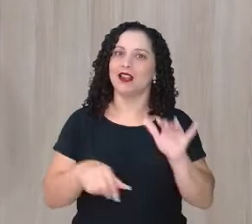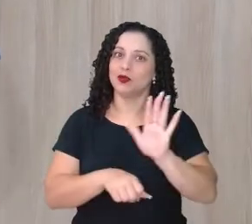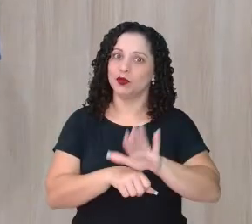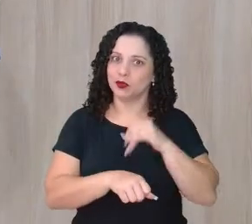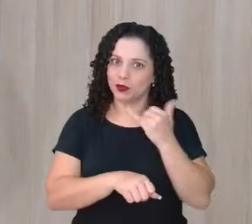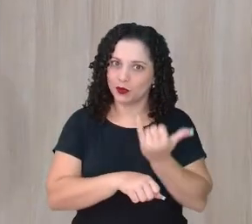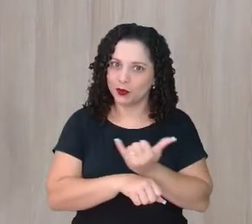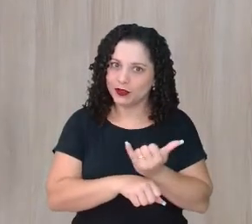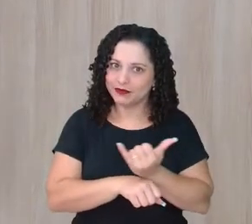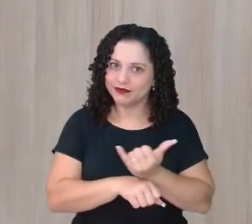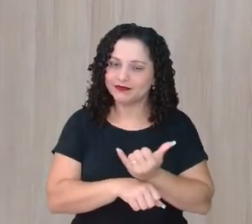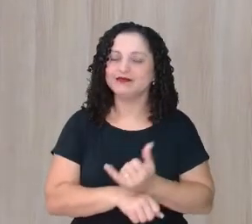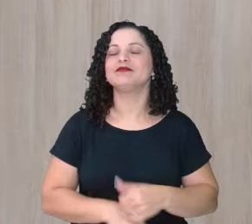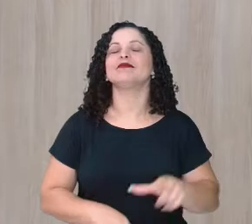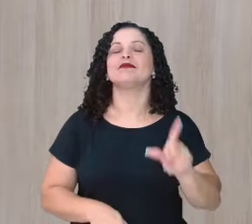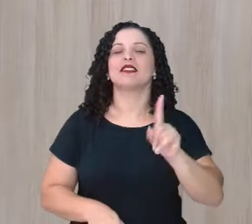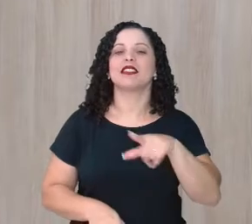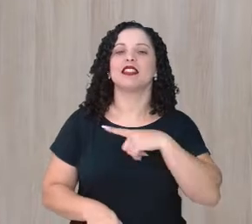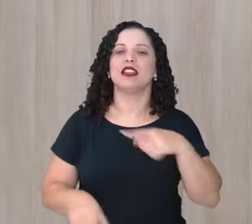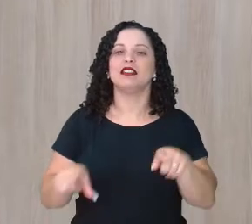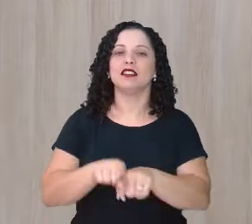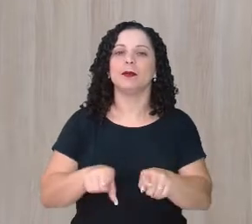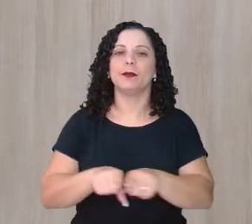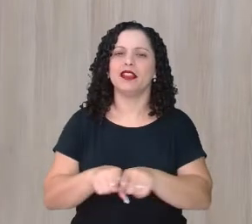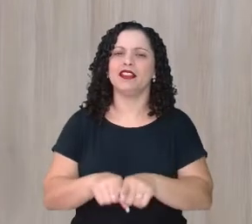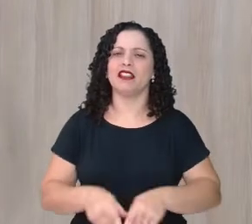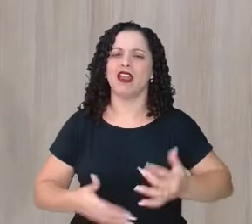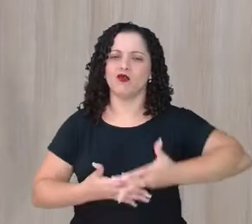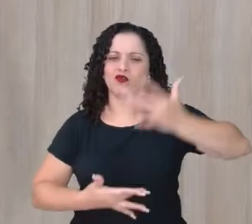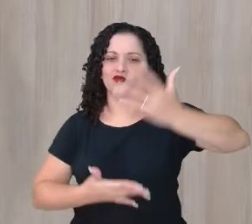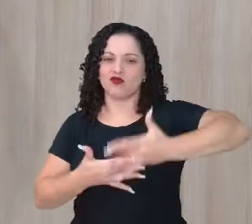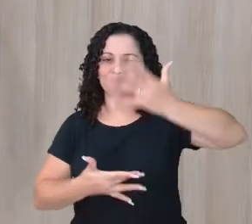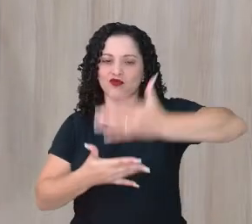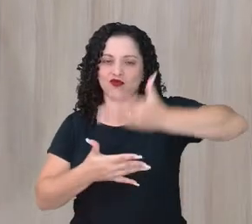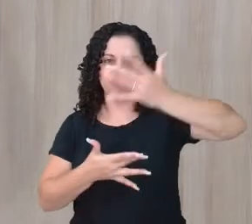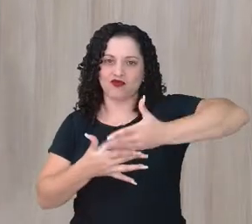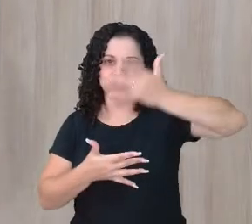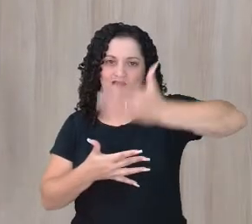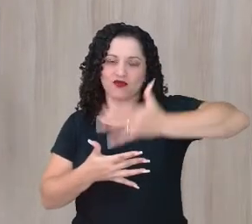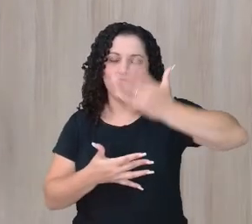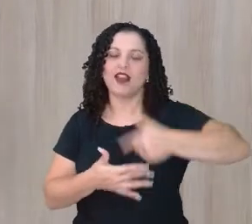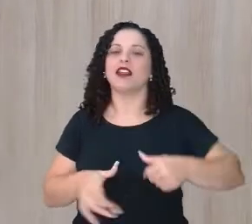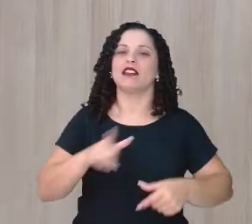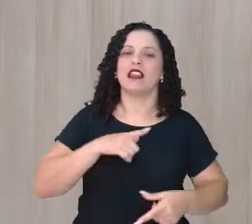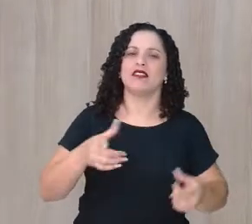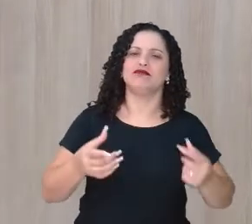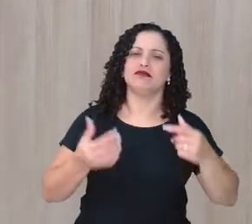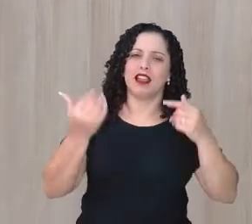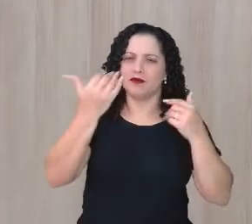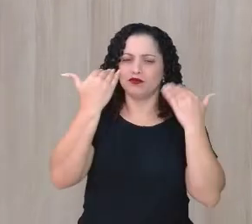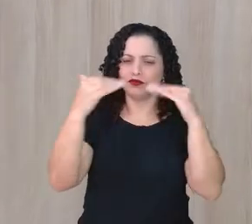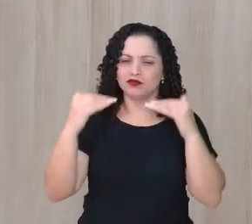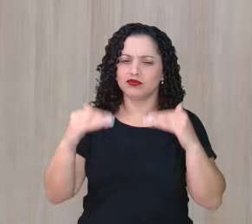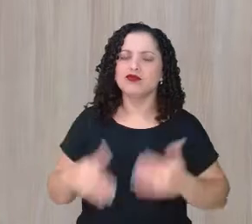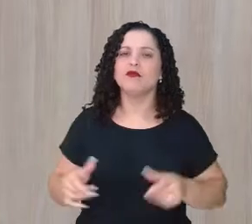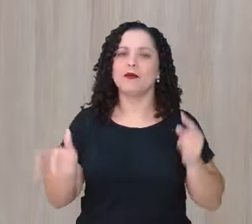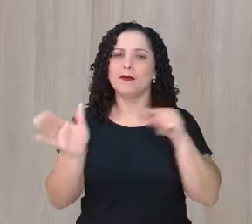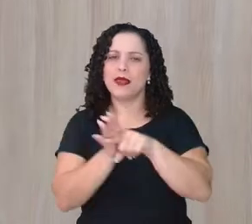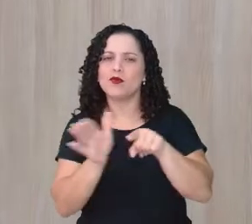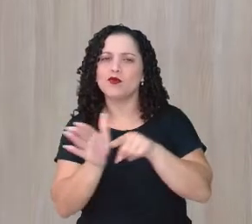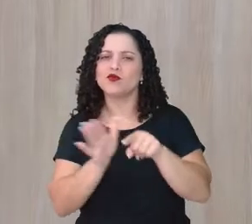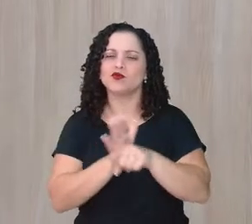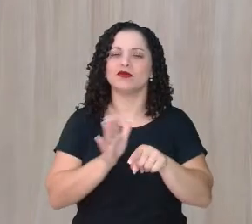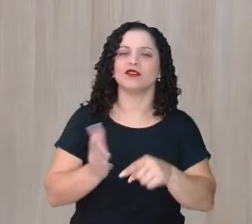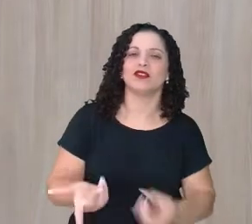tem chat. Vocês podem deixar perguntas, dar um likezinho dizendo que gostou, dando também sugestão de como